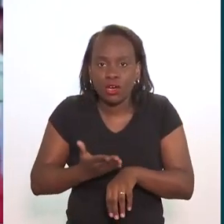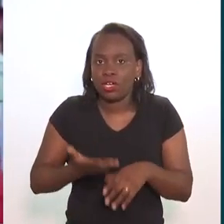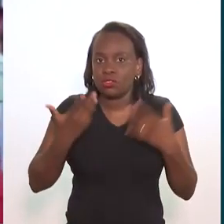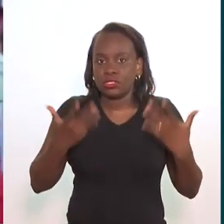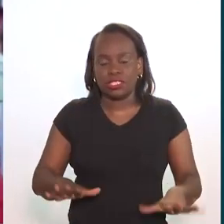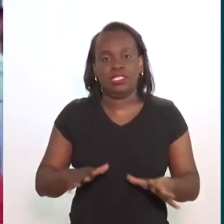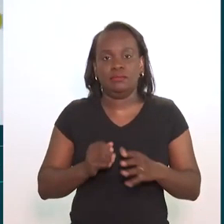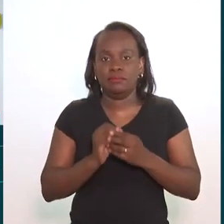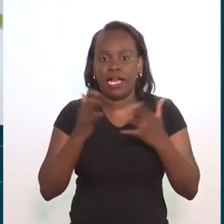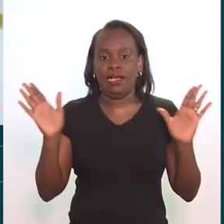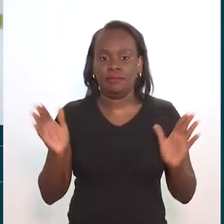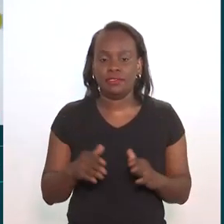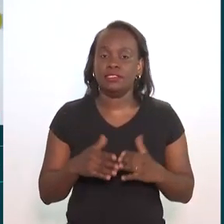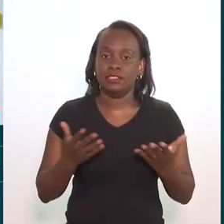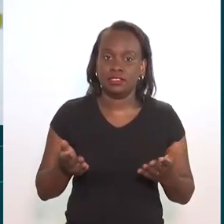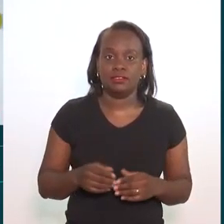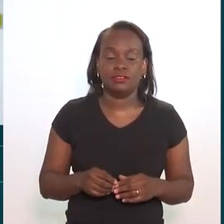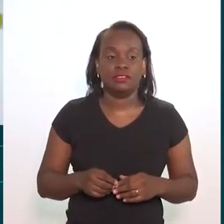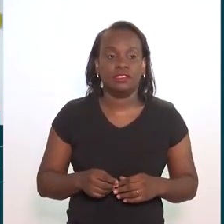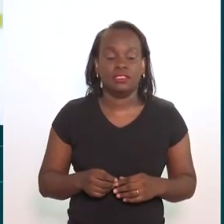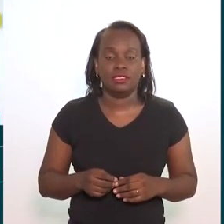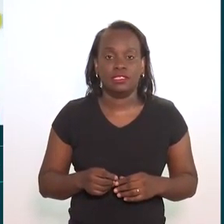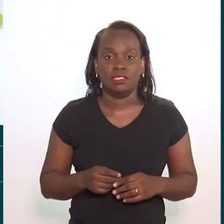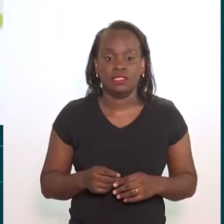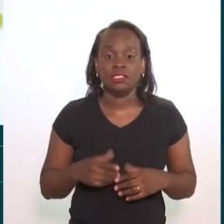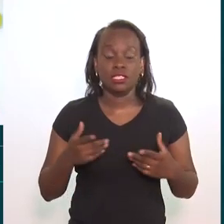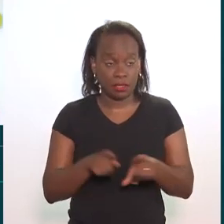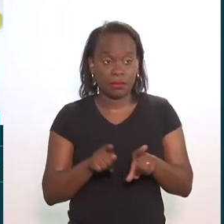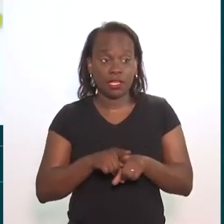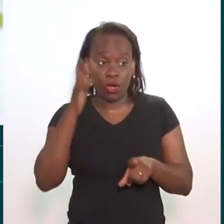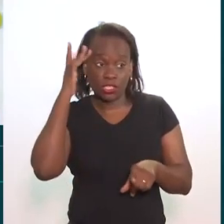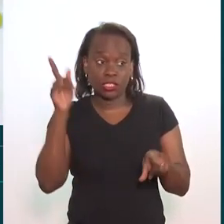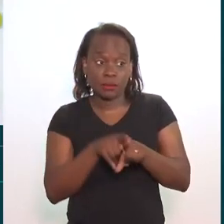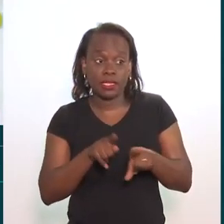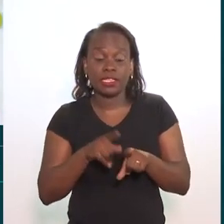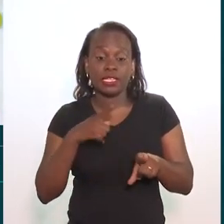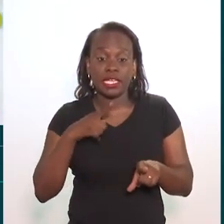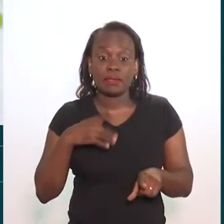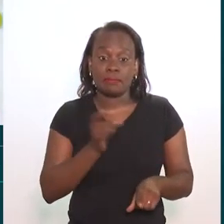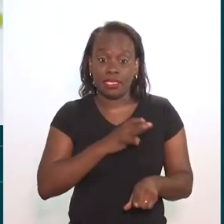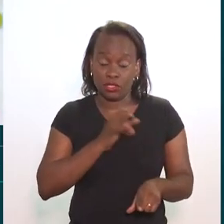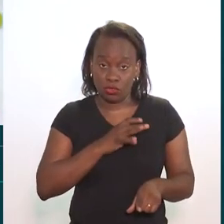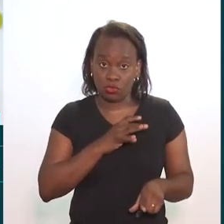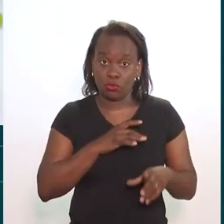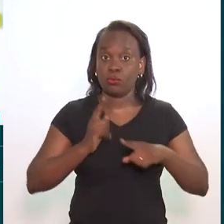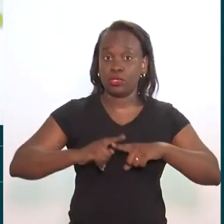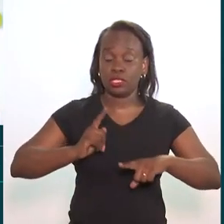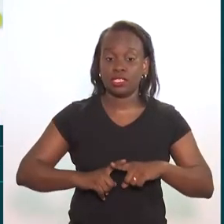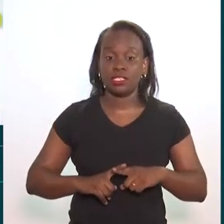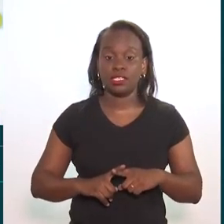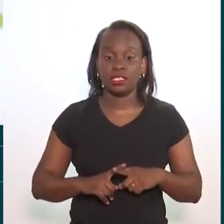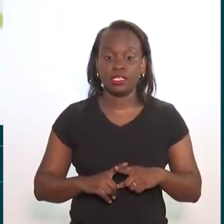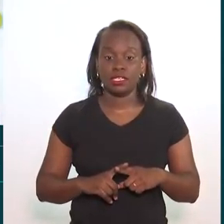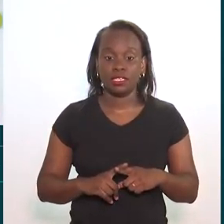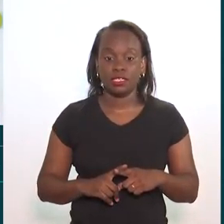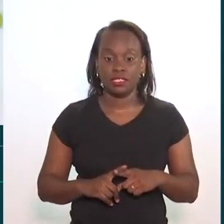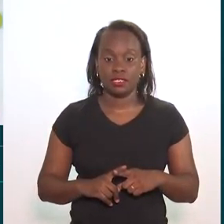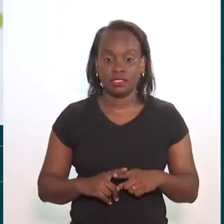todo instante, né, essas pessoas que estão aí. Eu acho que vem também pela questão do medo, né? Porque,